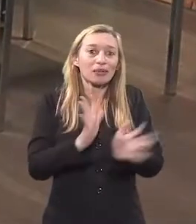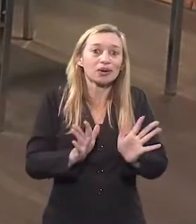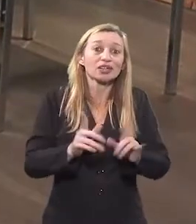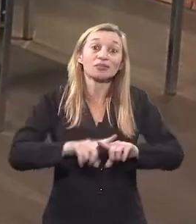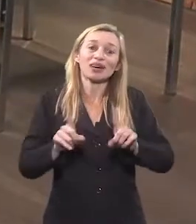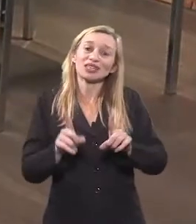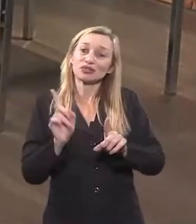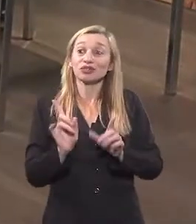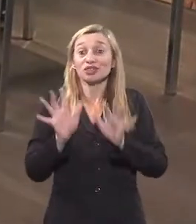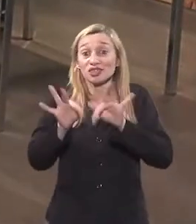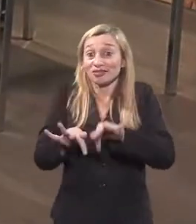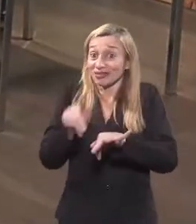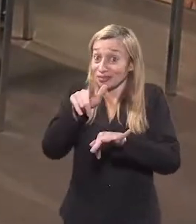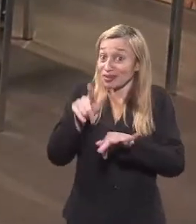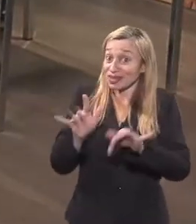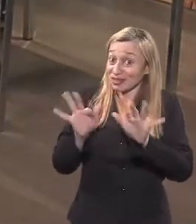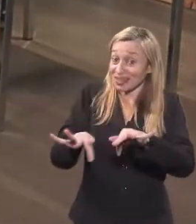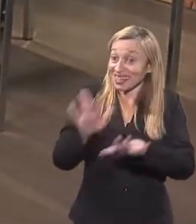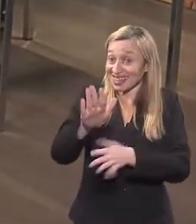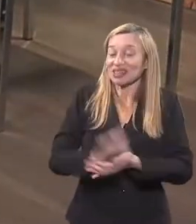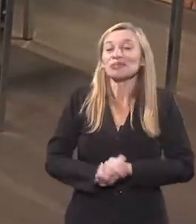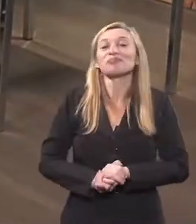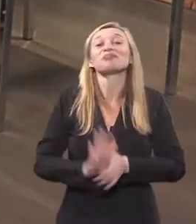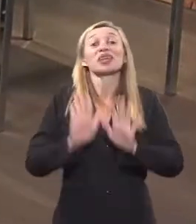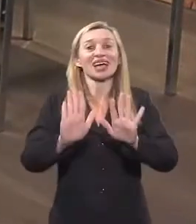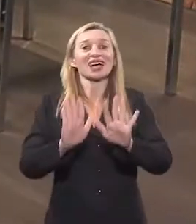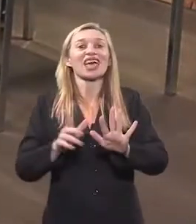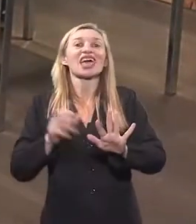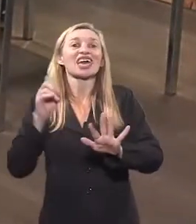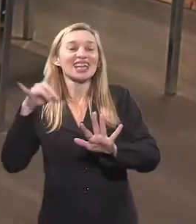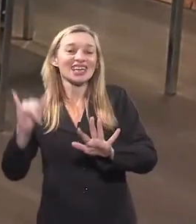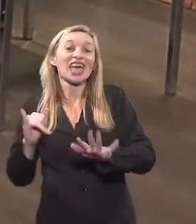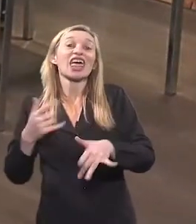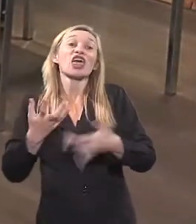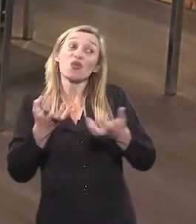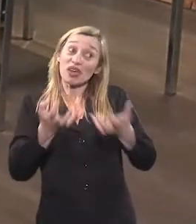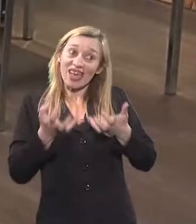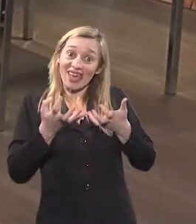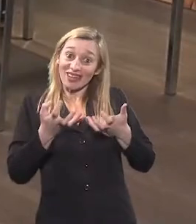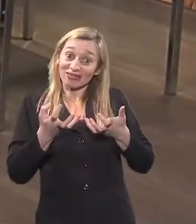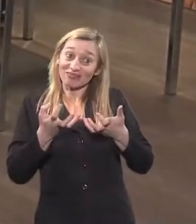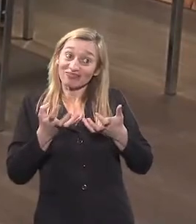mas vou deixar a Lia concluir também. Vai lá. Isso, eu quero concluir,